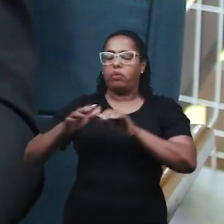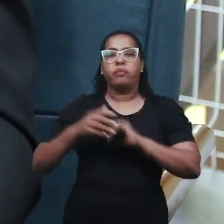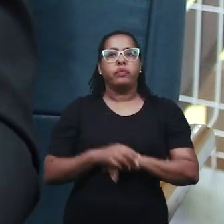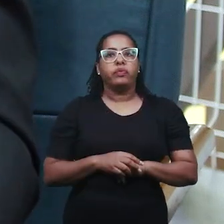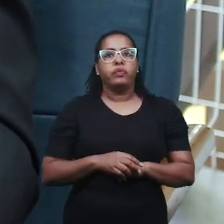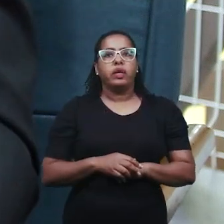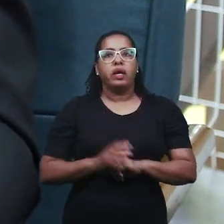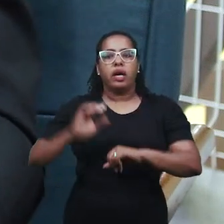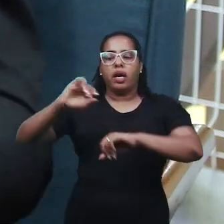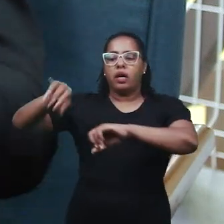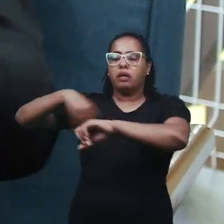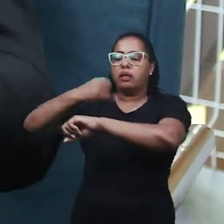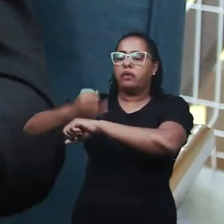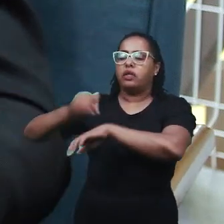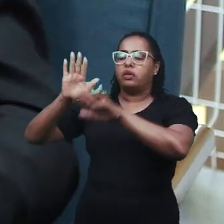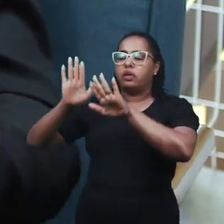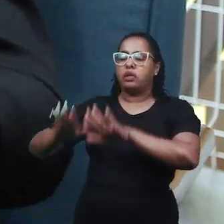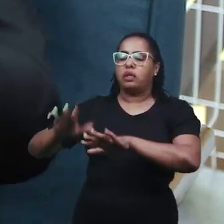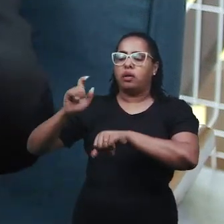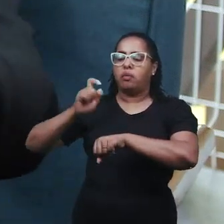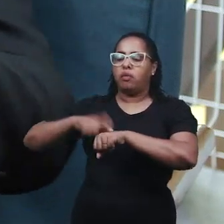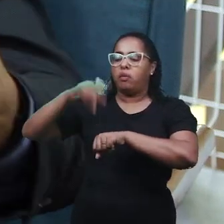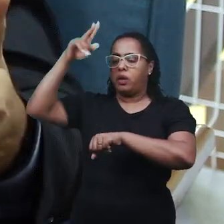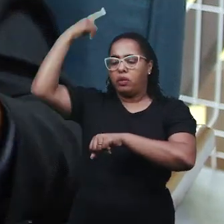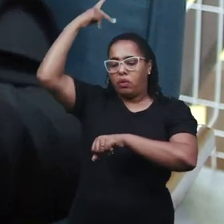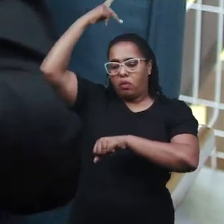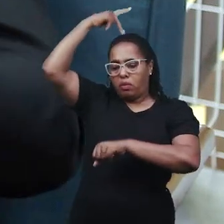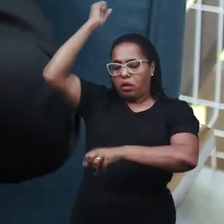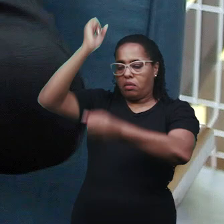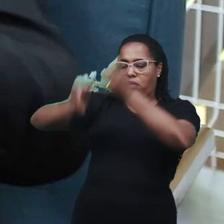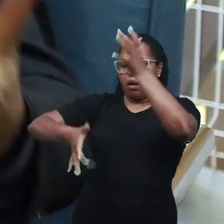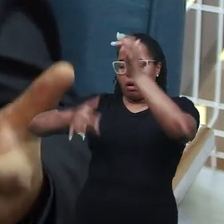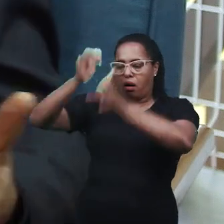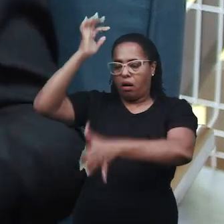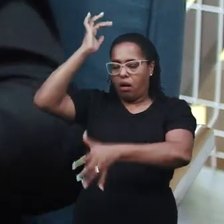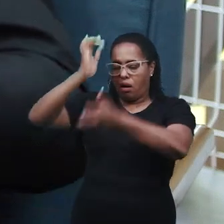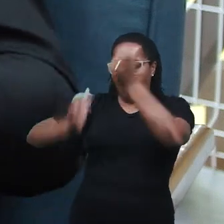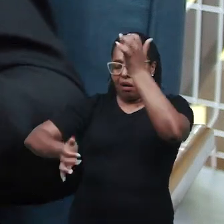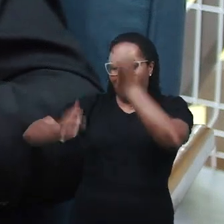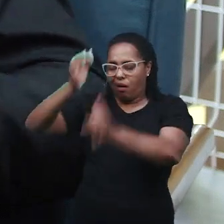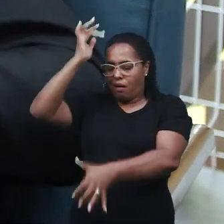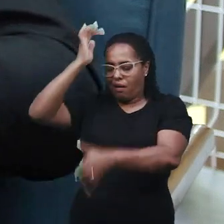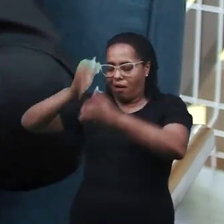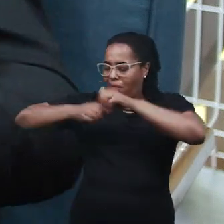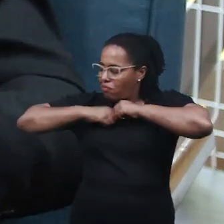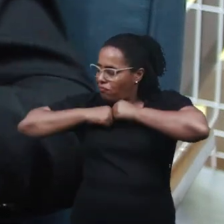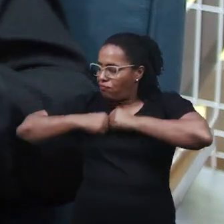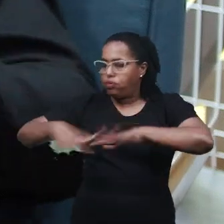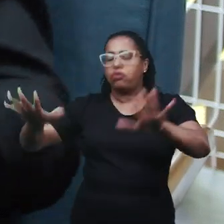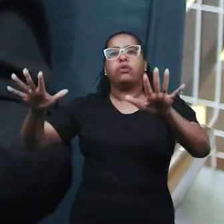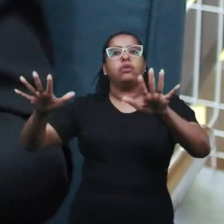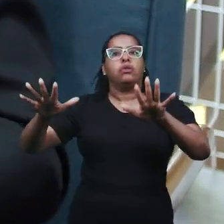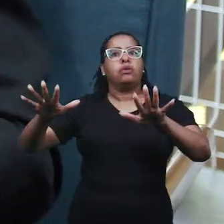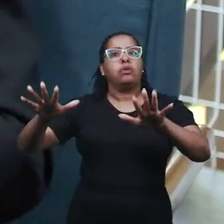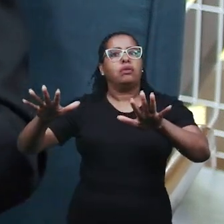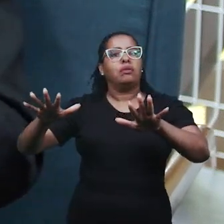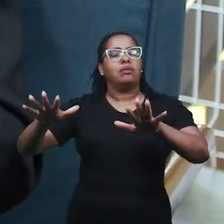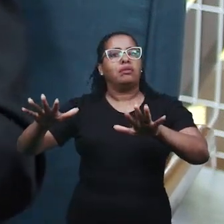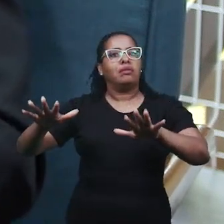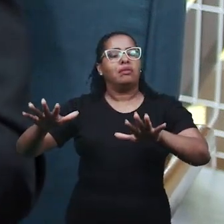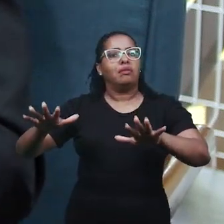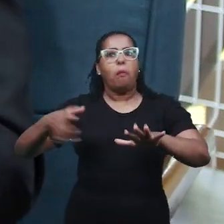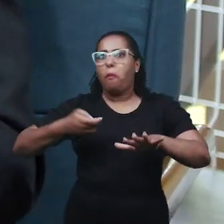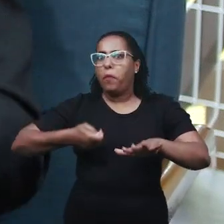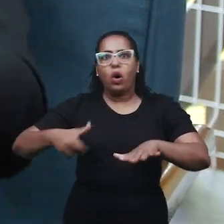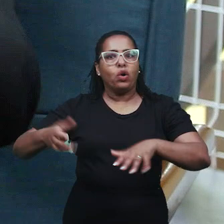Santo caiu sobre o mundo, sobre as pessoas, caiu sem medida, foi derramado, foi oferecido sem medida sobre toda a